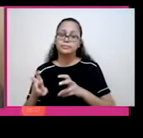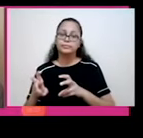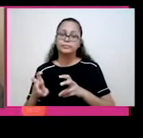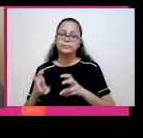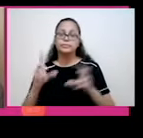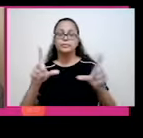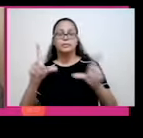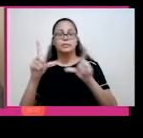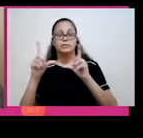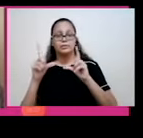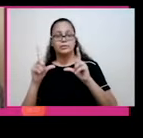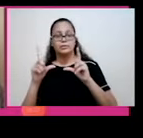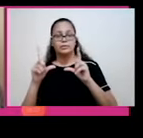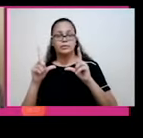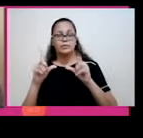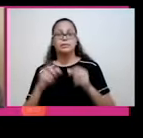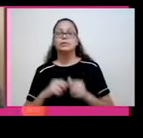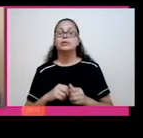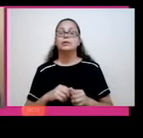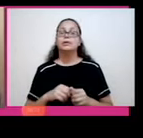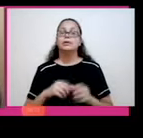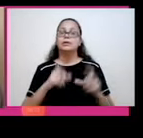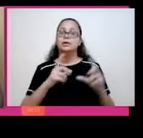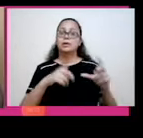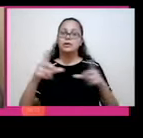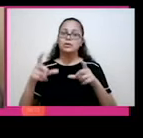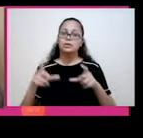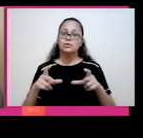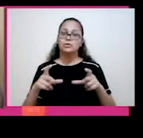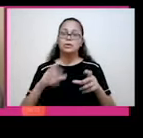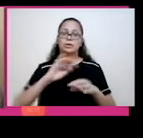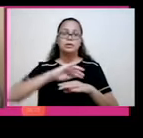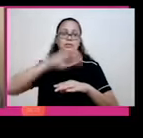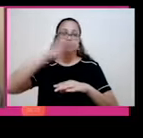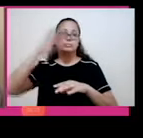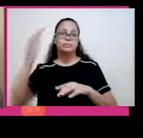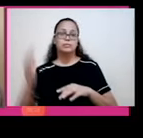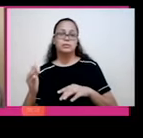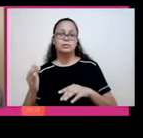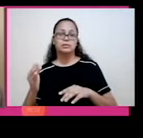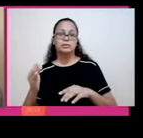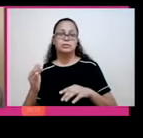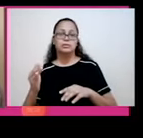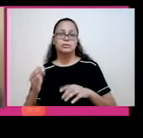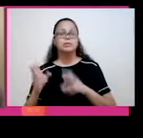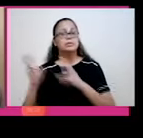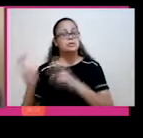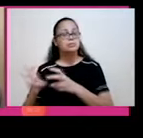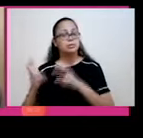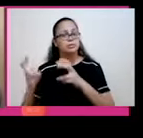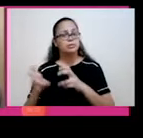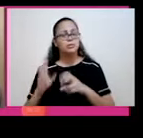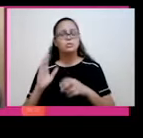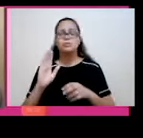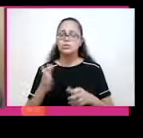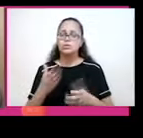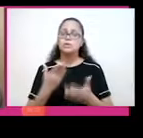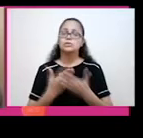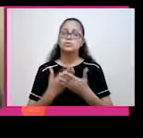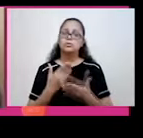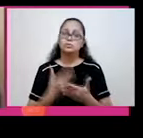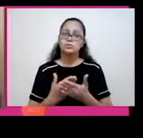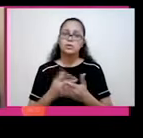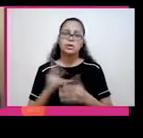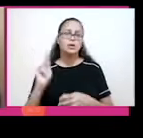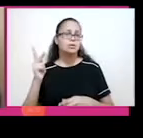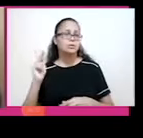essa imagem aqui, que ilustra a agricultura em terraços, em áreas montanhosas. É um tipo de agricultura que vocês já estudaram também em história,